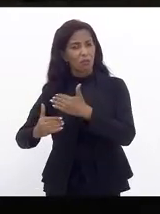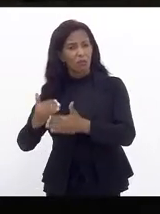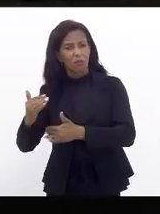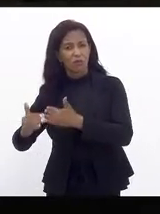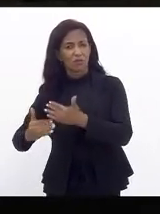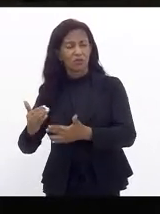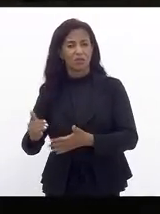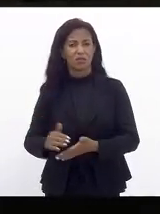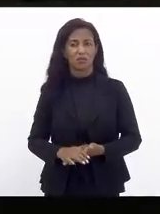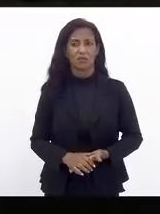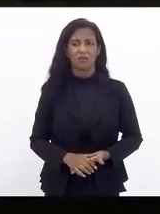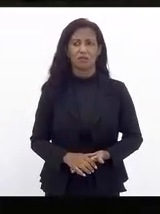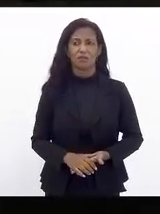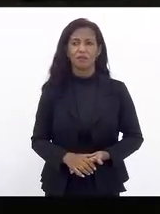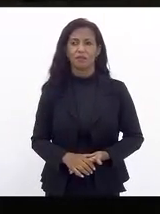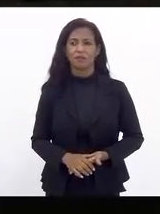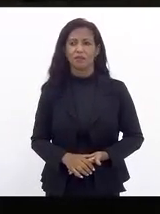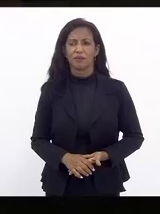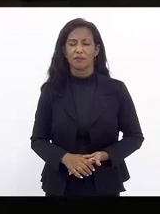processo